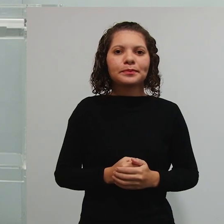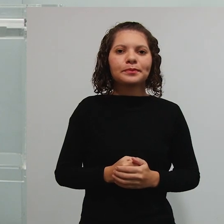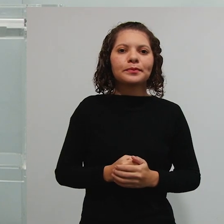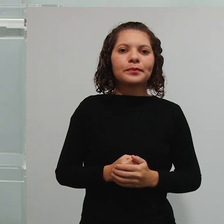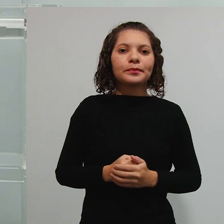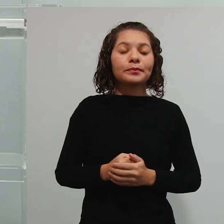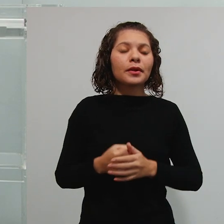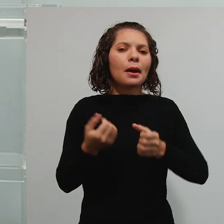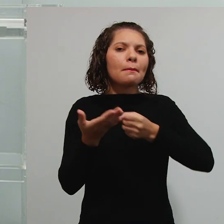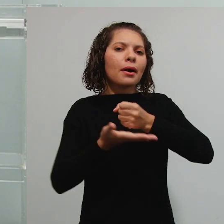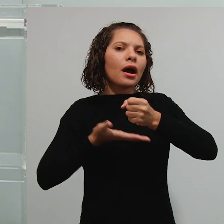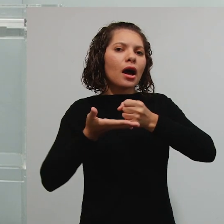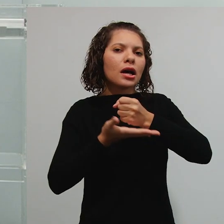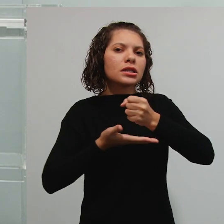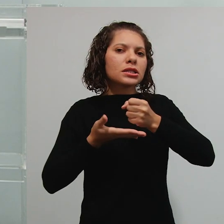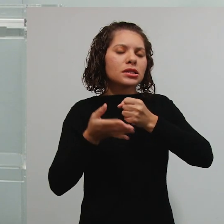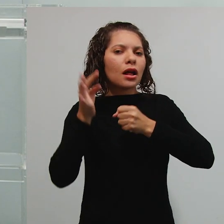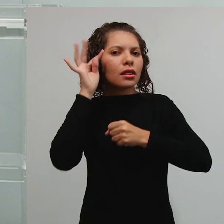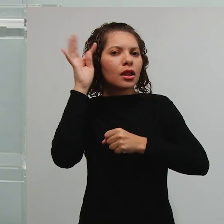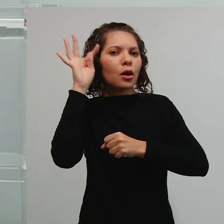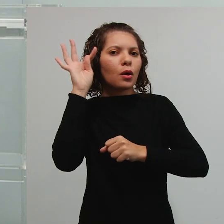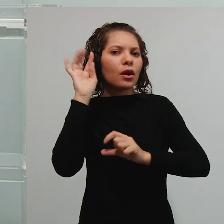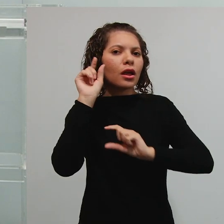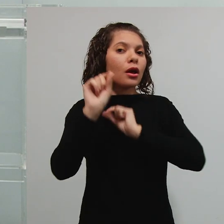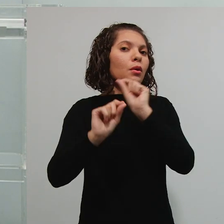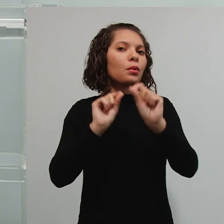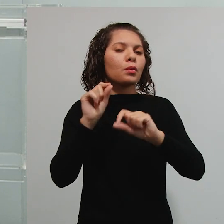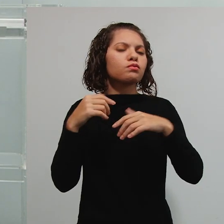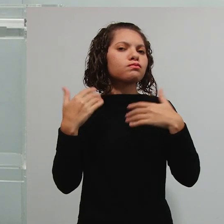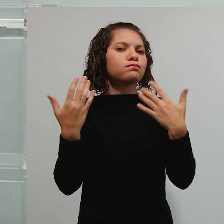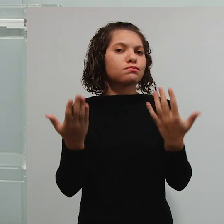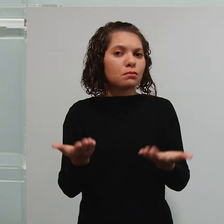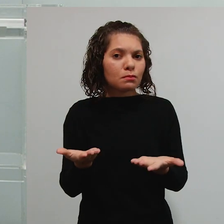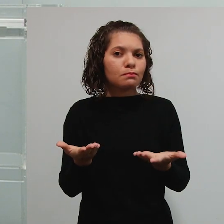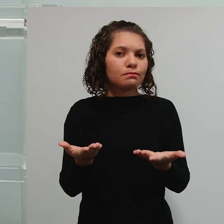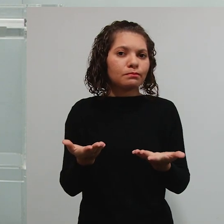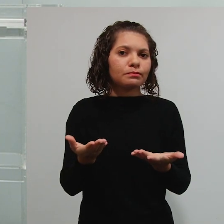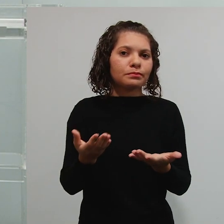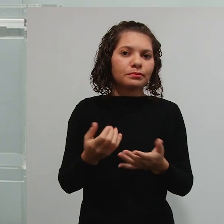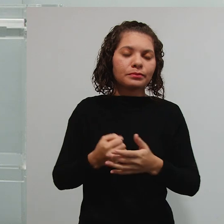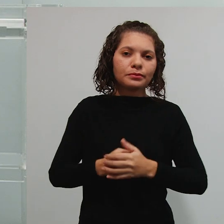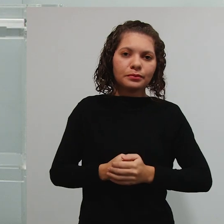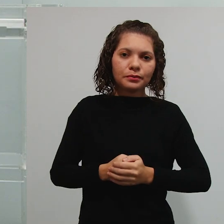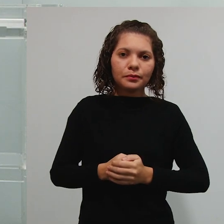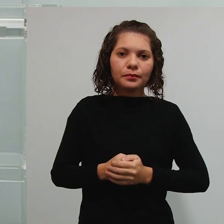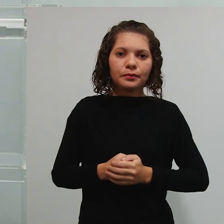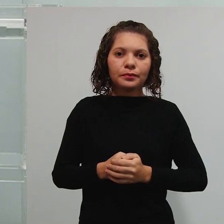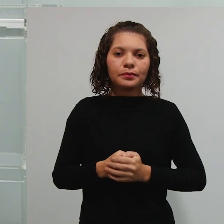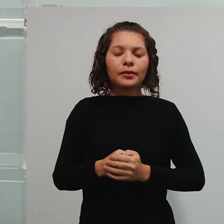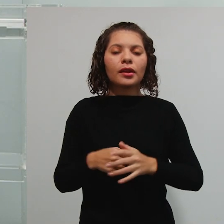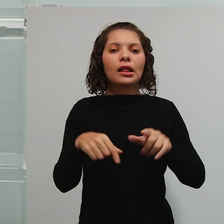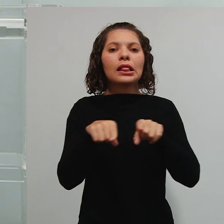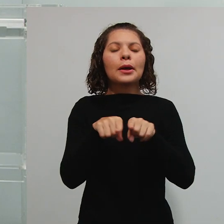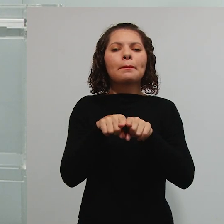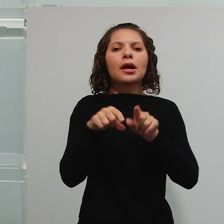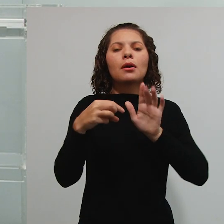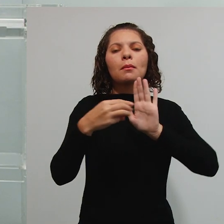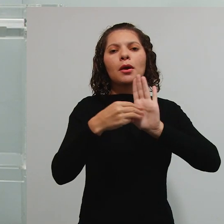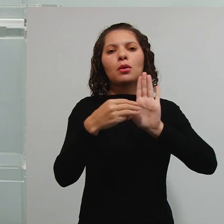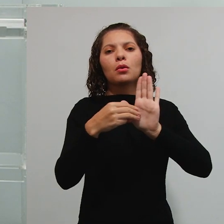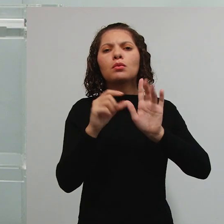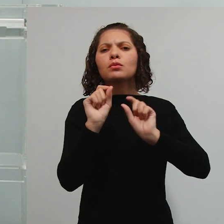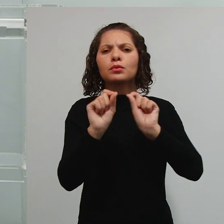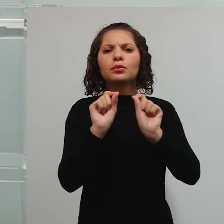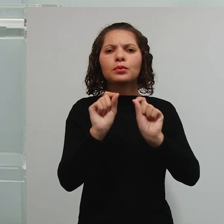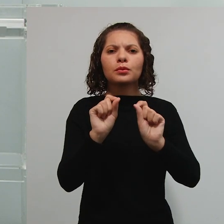qual que é a fundamentação teórica deste trabalho, quais são as suas inspirações. Quarto, qual que é a metodologia